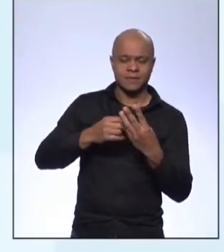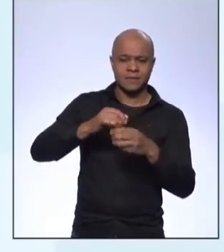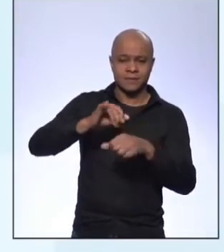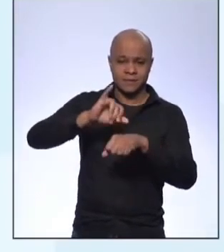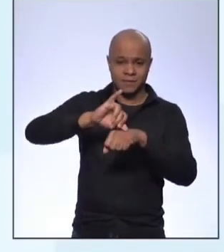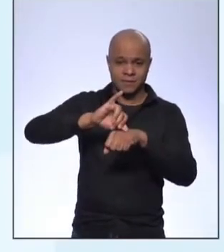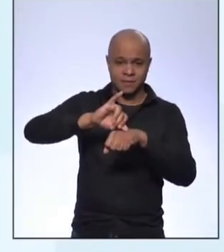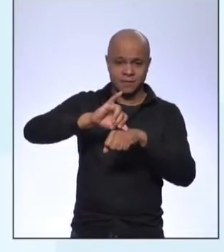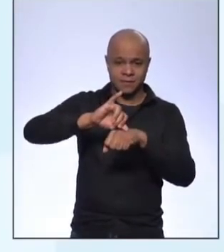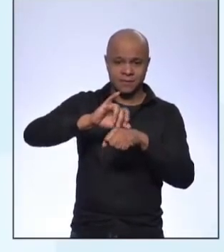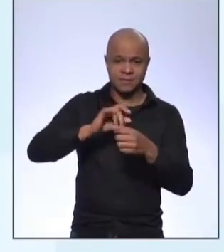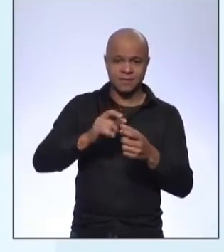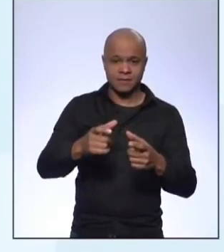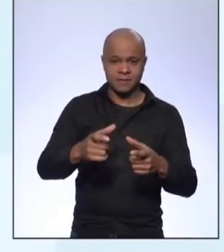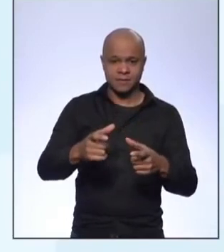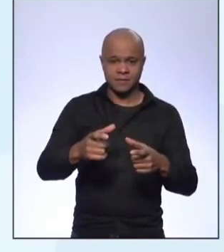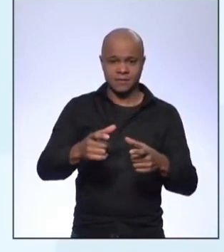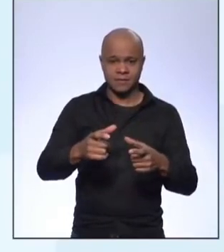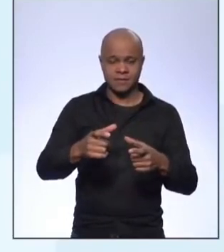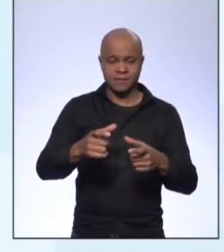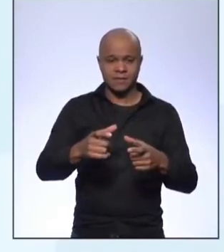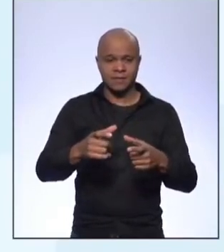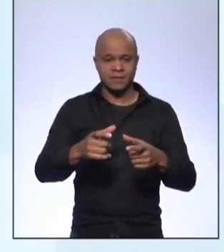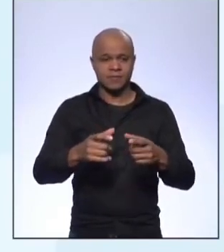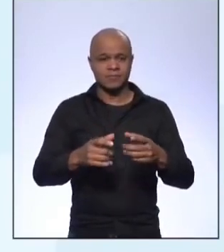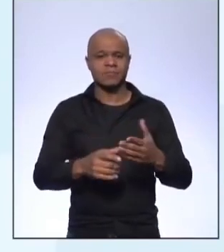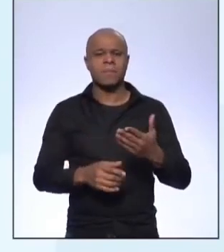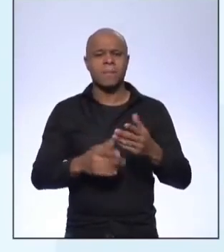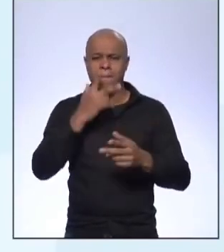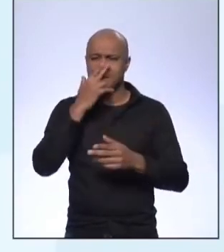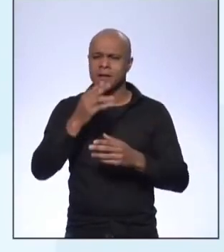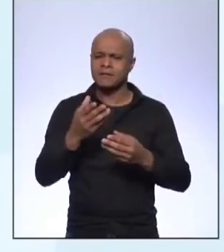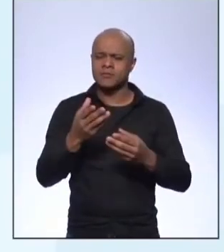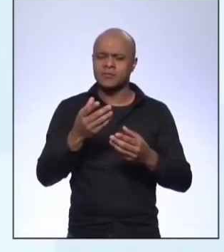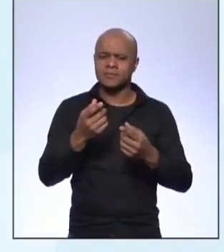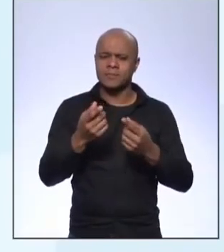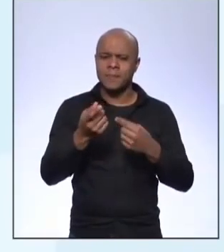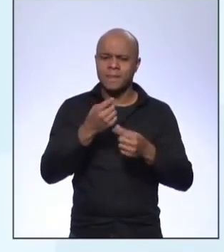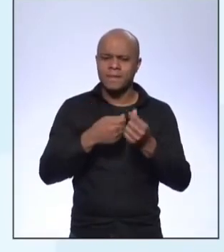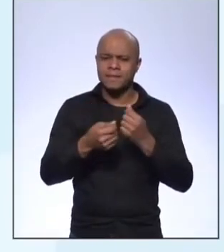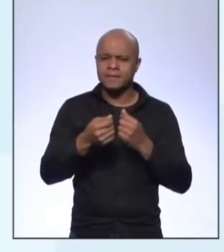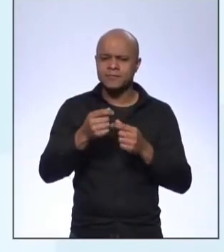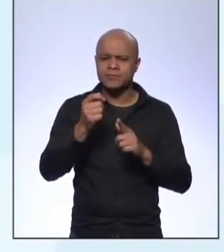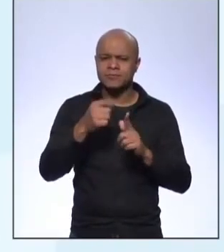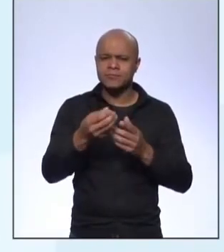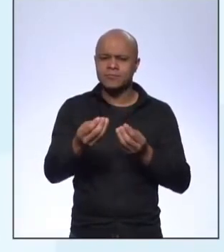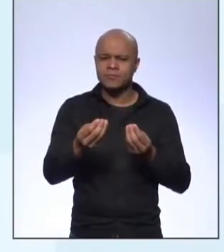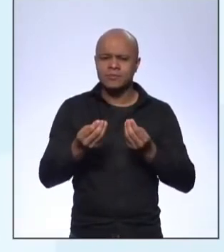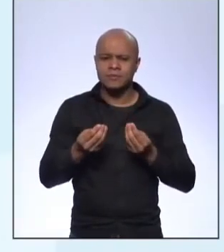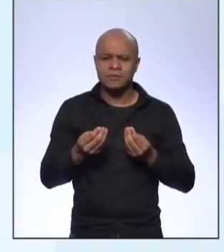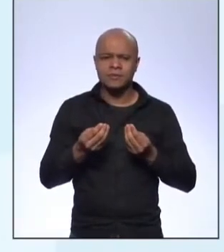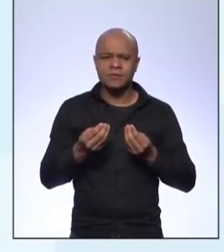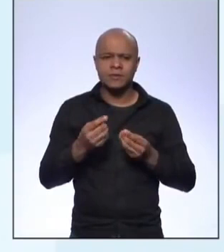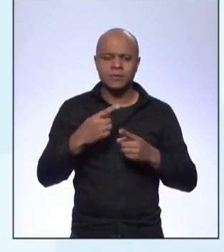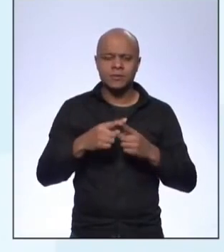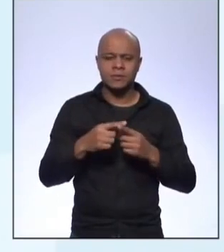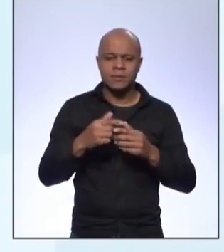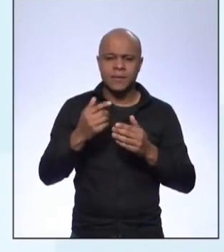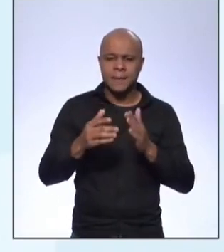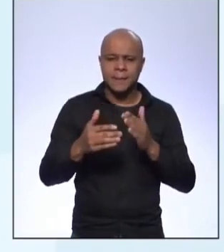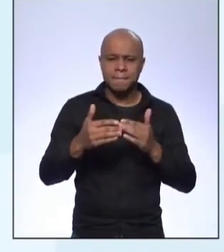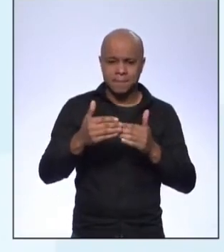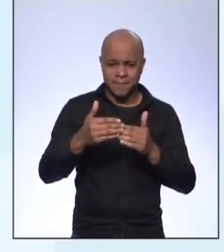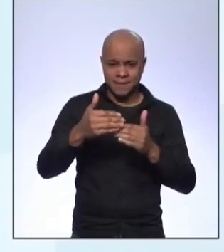estão, parece que numa transação comercial, recebendo dinheiro, geralmente, a primeira que elas chamam a nossa atenção, porque elas estão no primeiro plano da imagem,